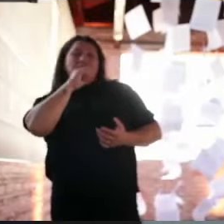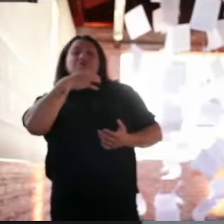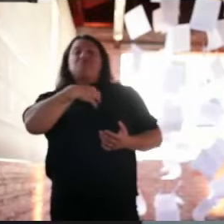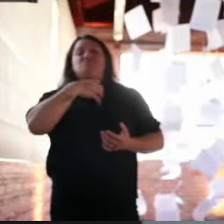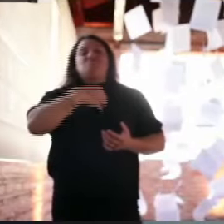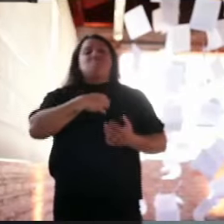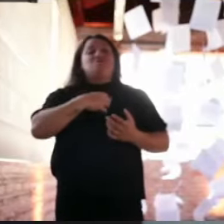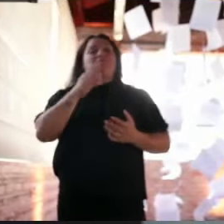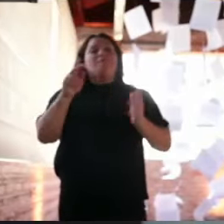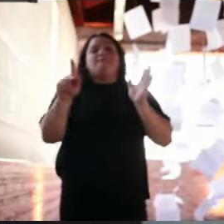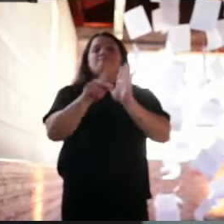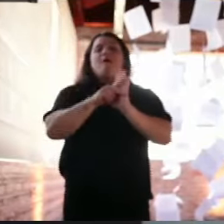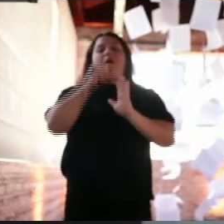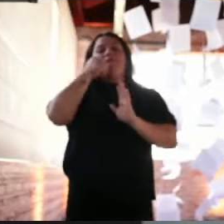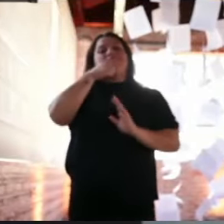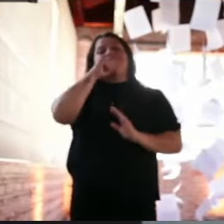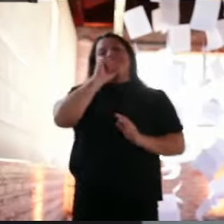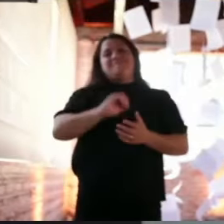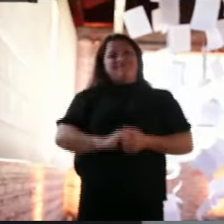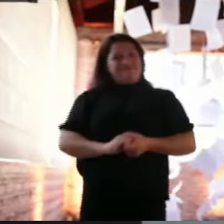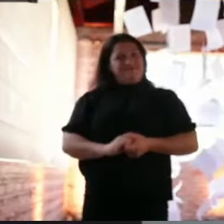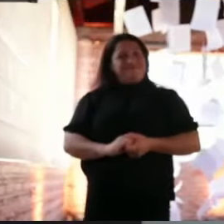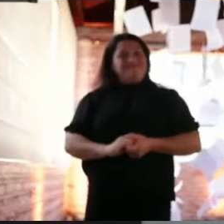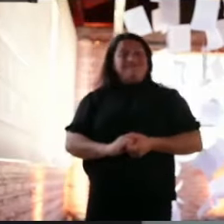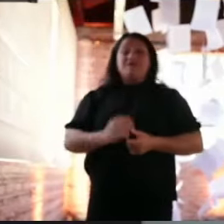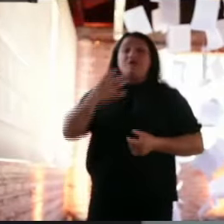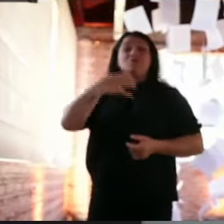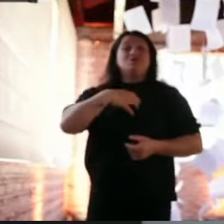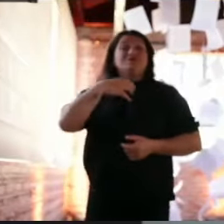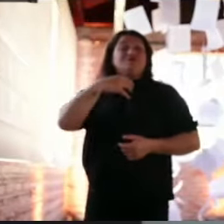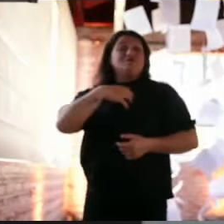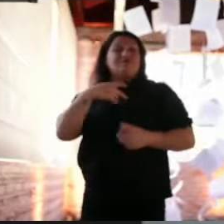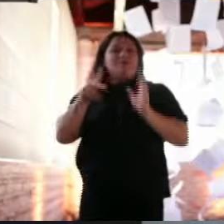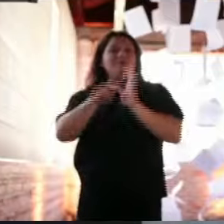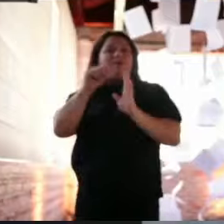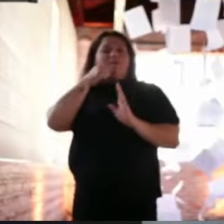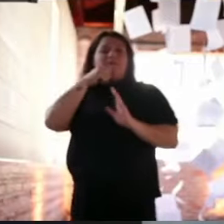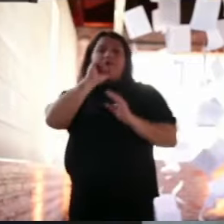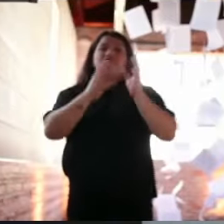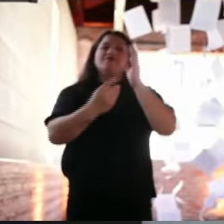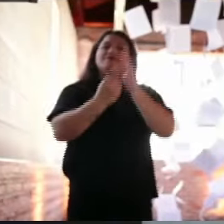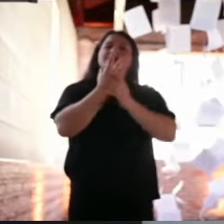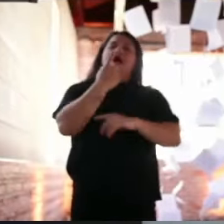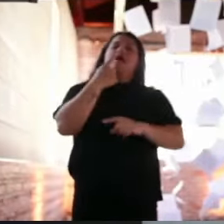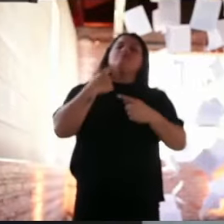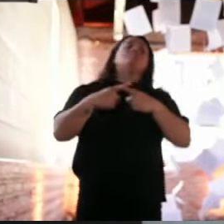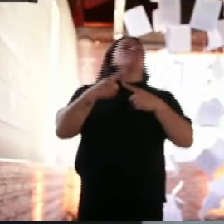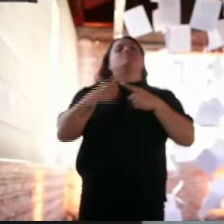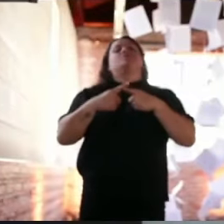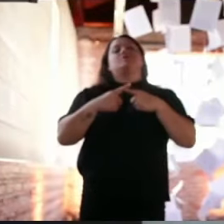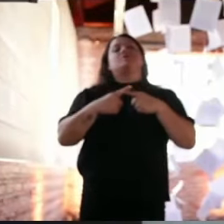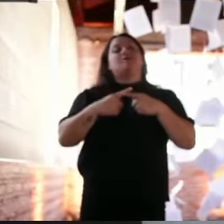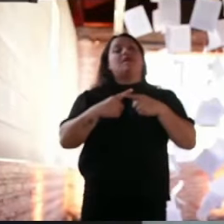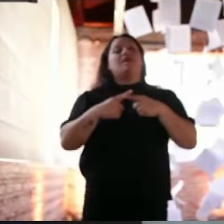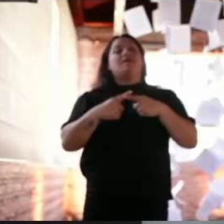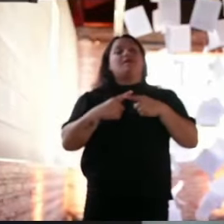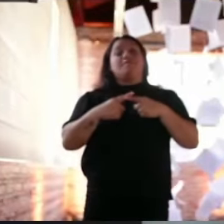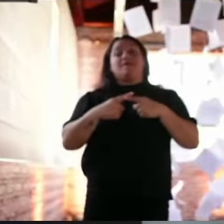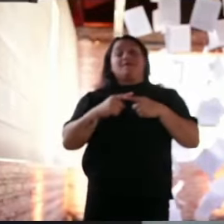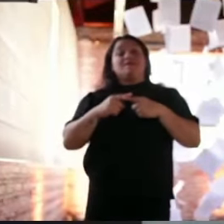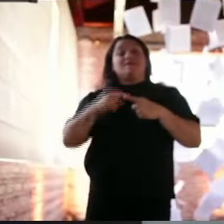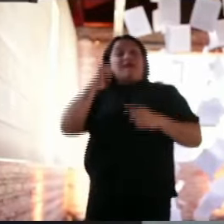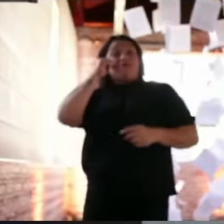que essa ideologia do instinto materno ela foi criada justamente para que as